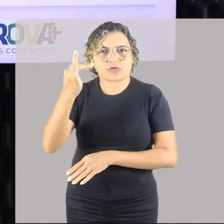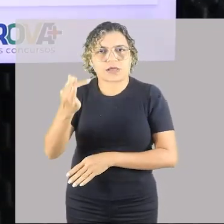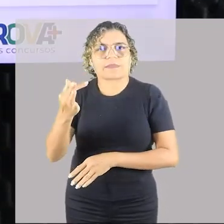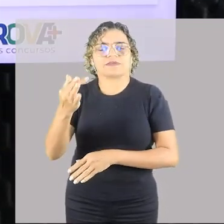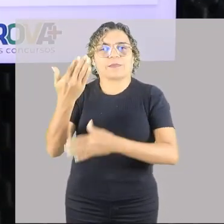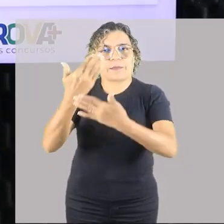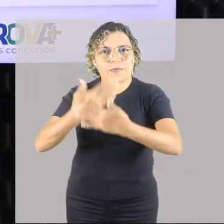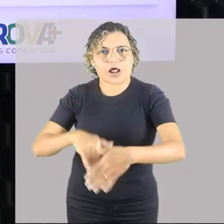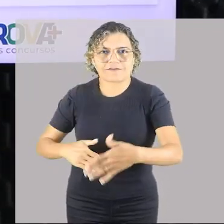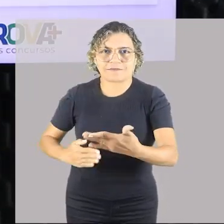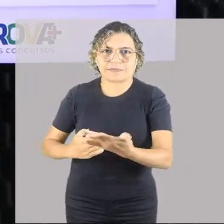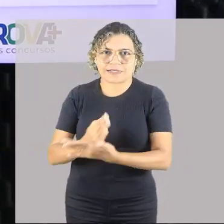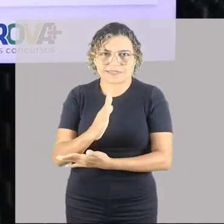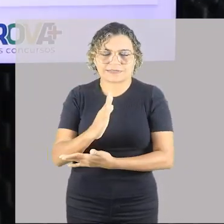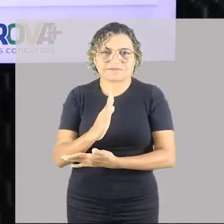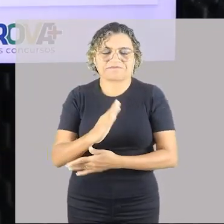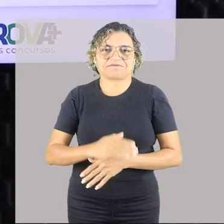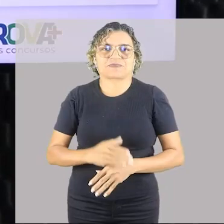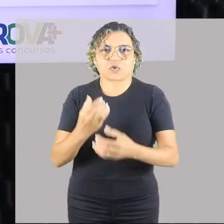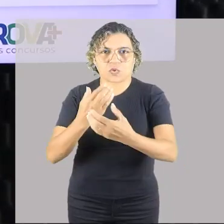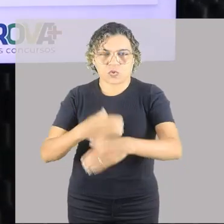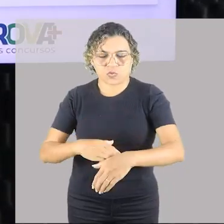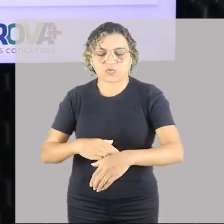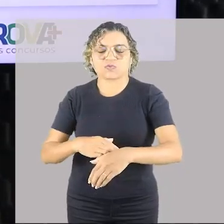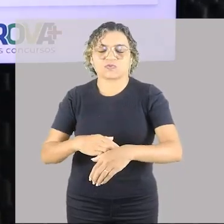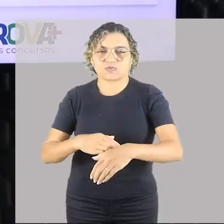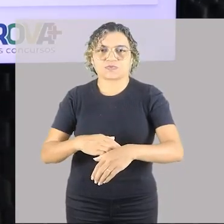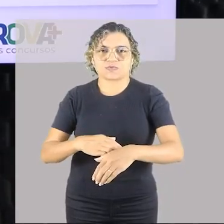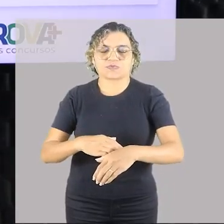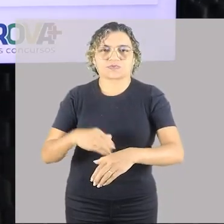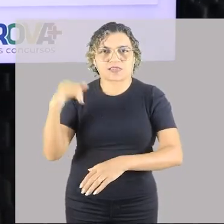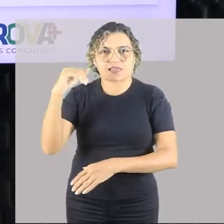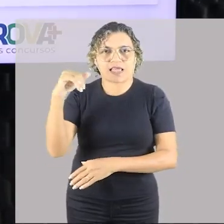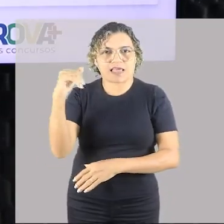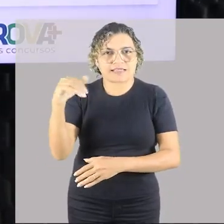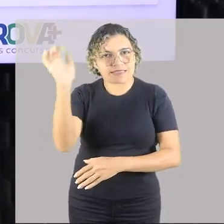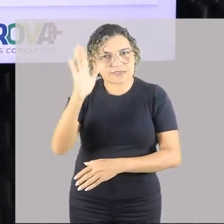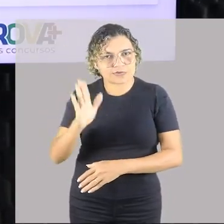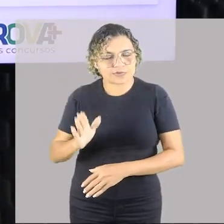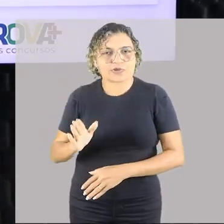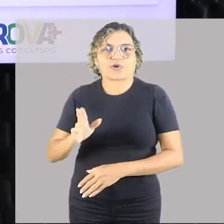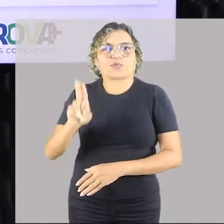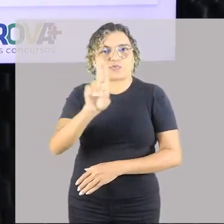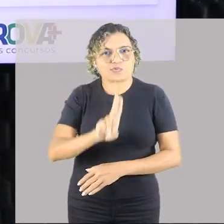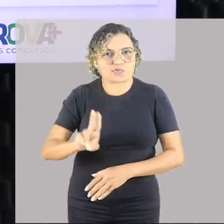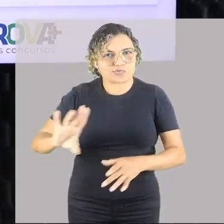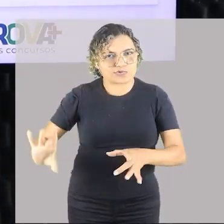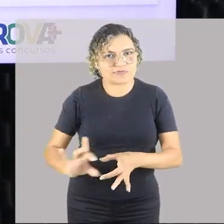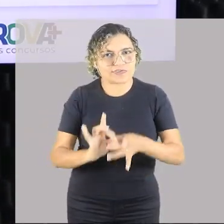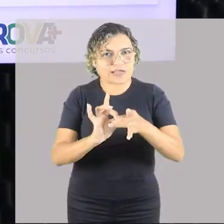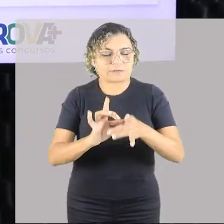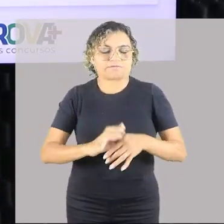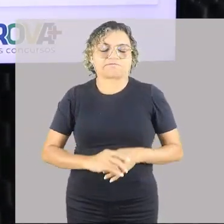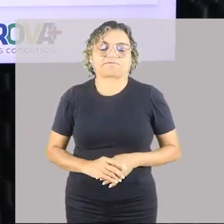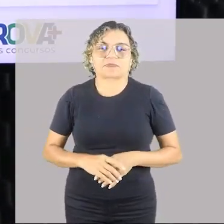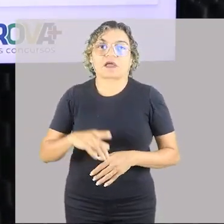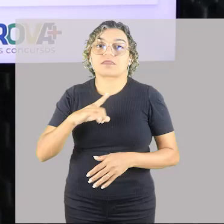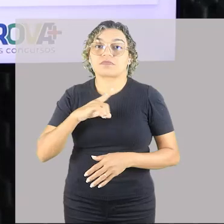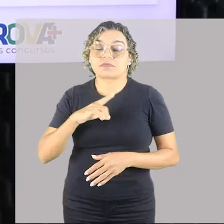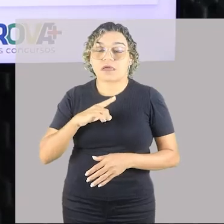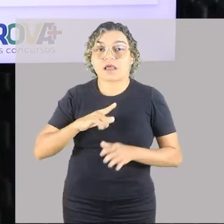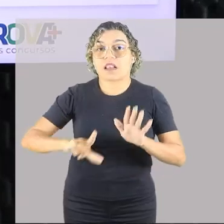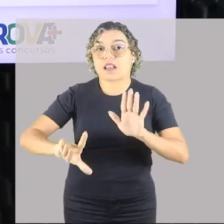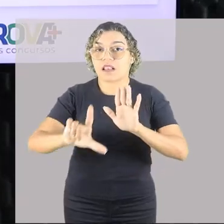para o esperado dia da prova do concurso nacional unificado. Hoje a gente vai continuar um pouquinho o debate sobre a lei